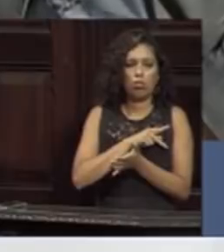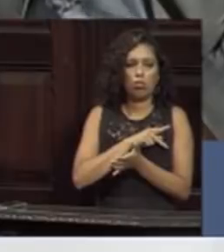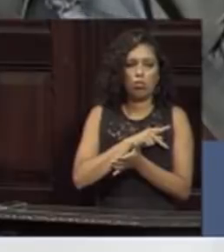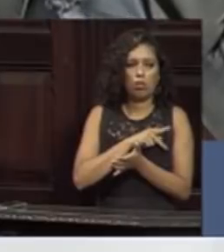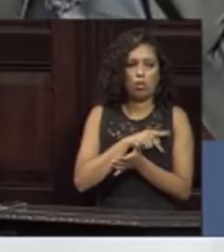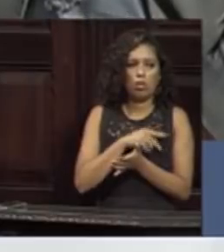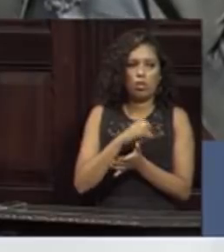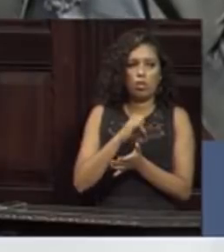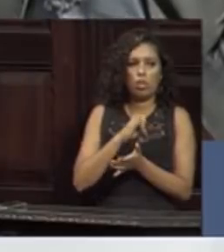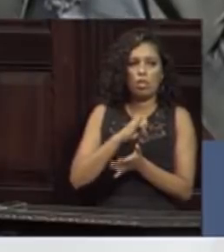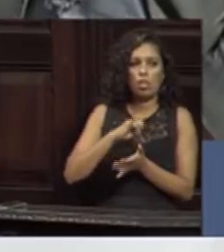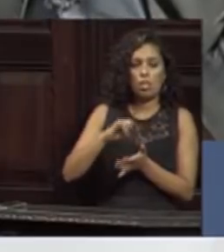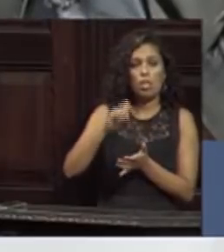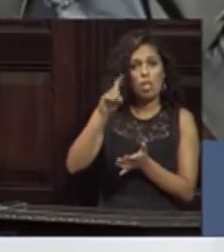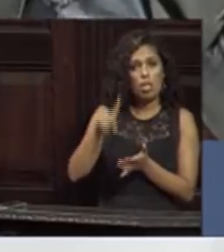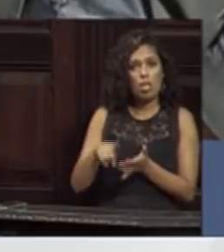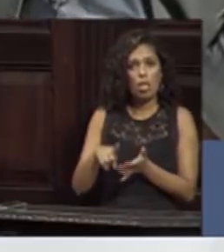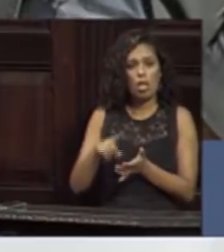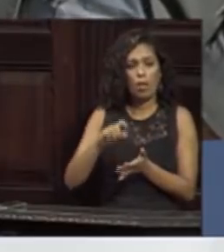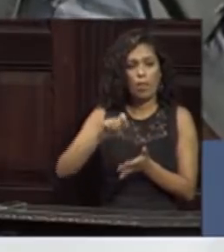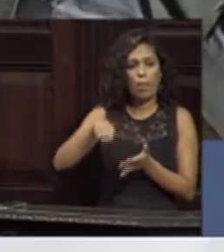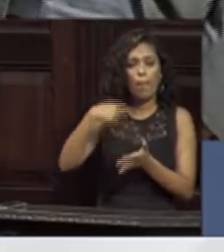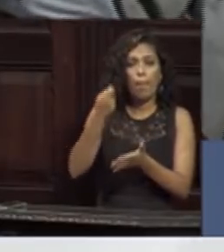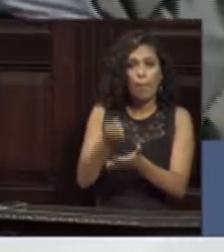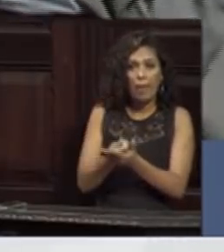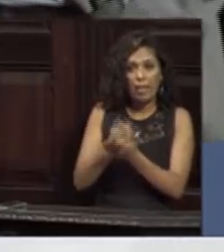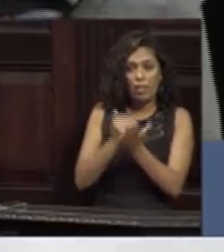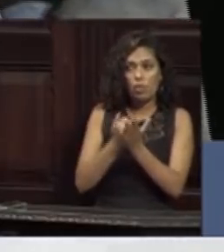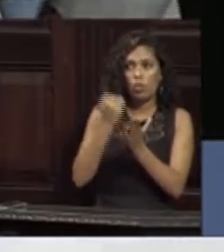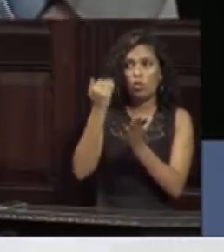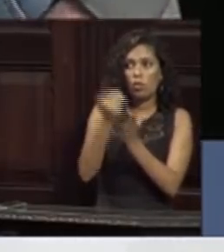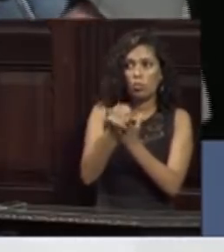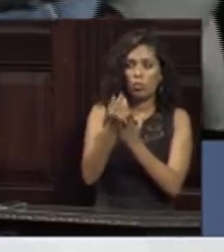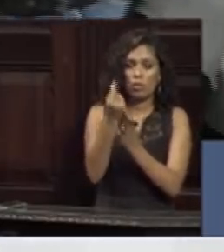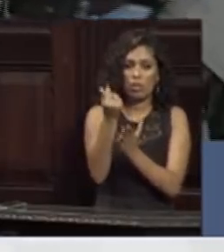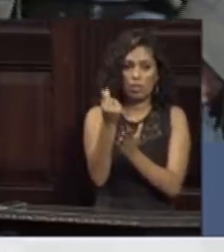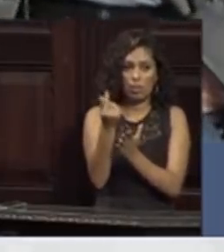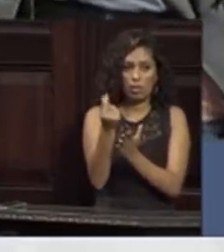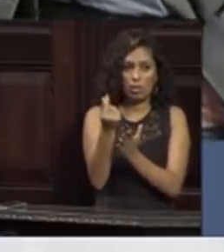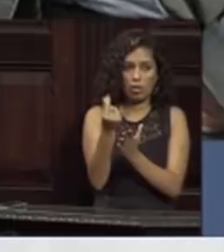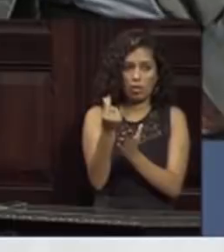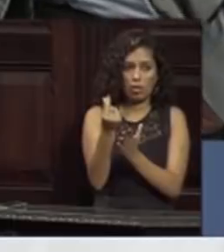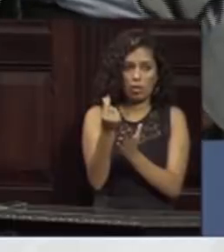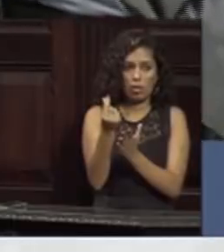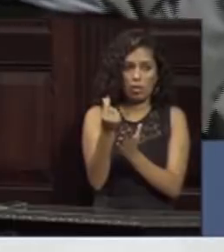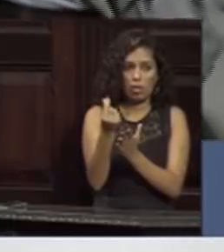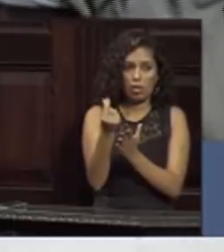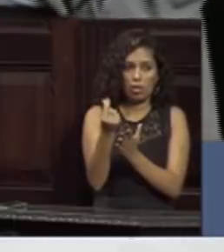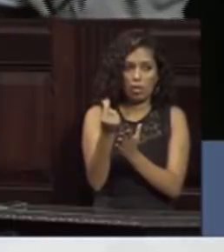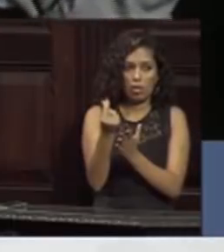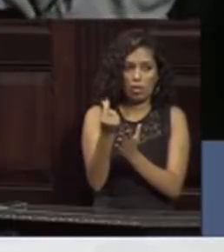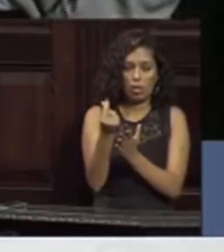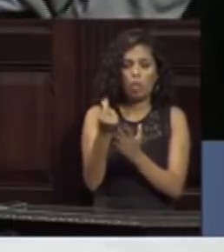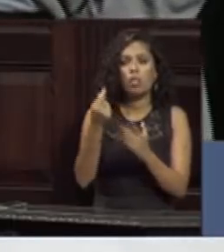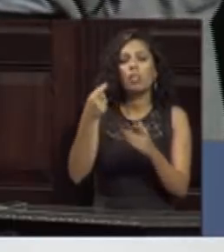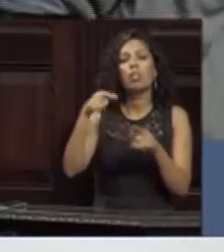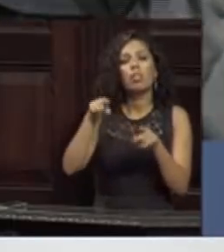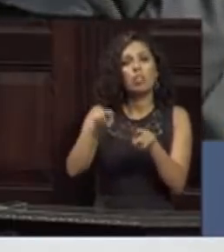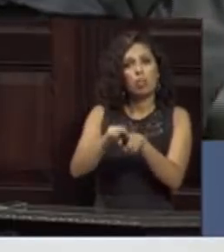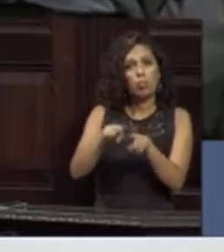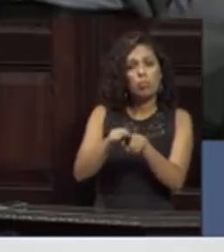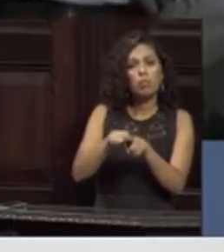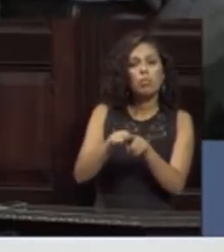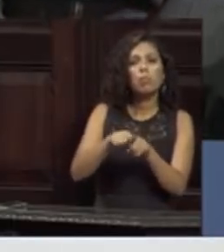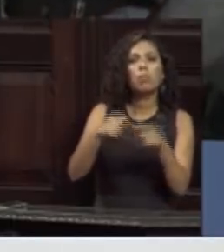Porque se é uma forma de aumentar salário, que se aumente o salário dos ministros do Supremo e os subsídios do Ministério